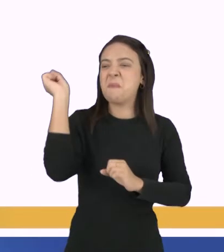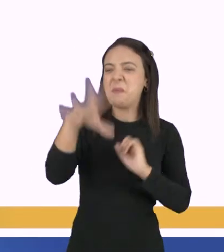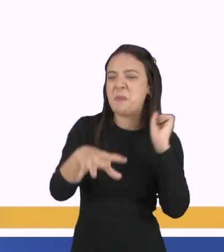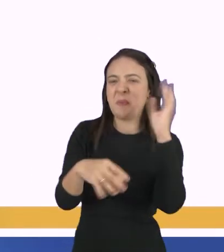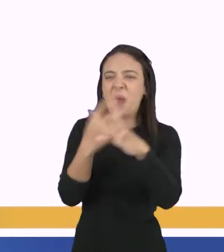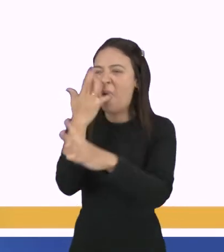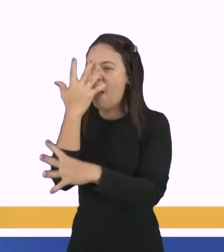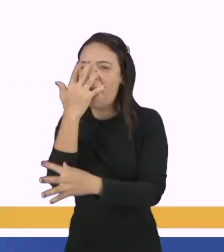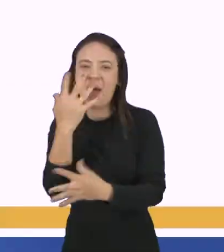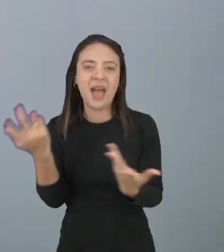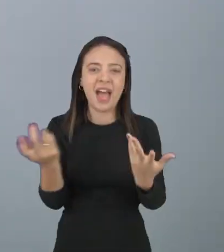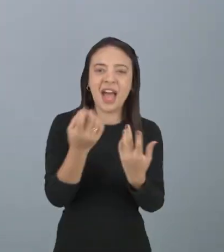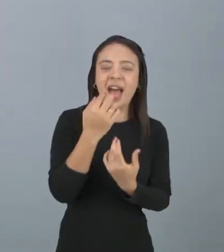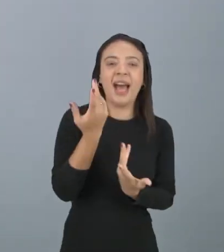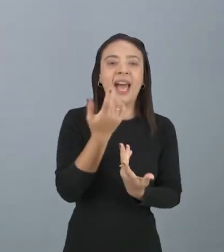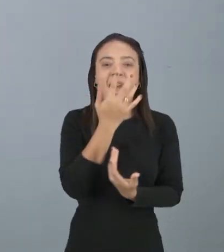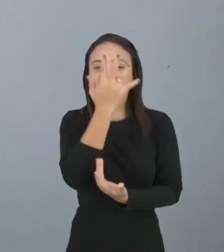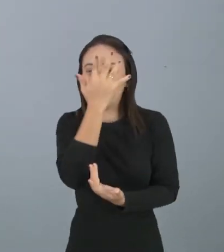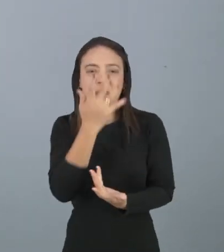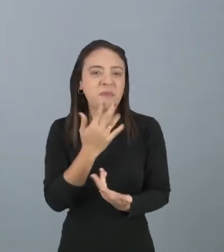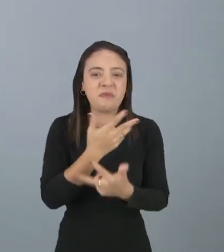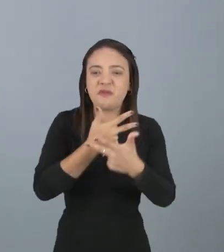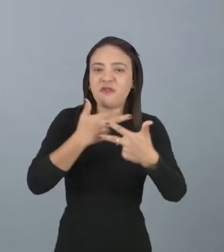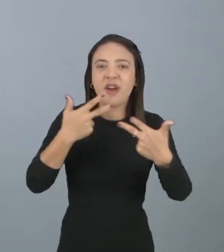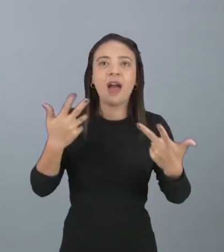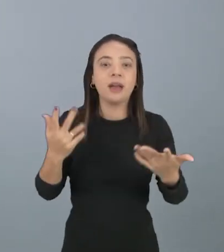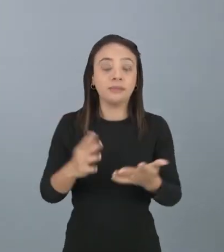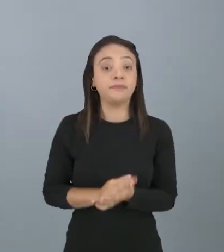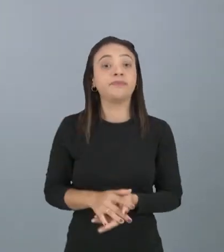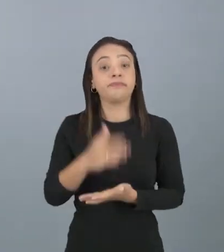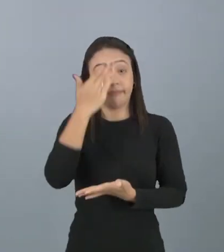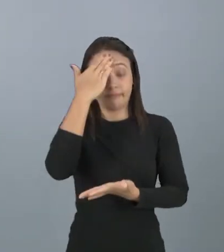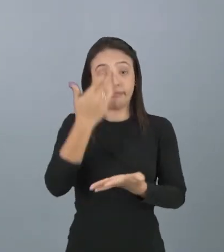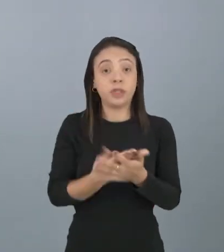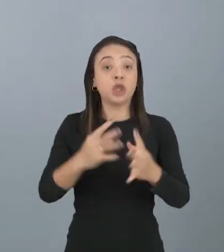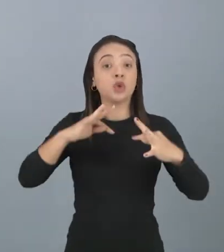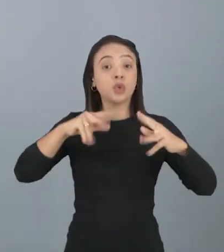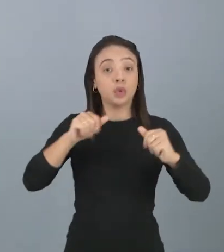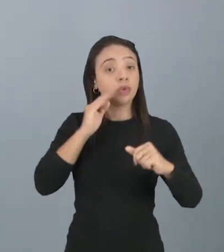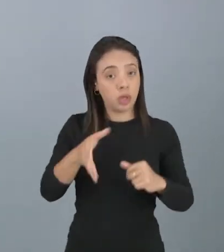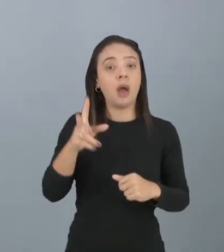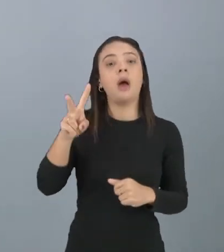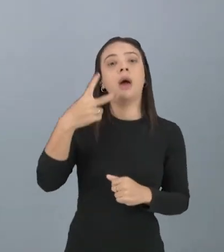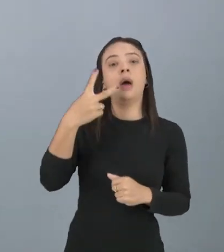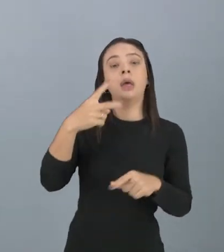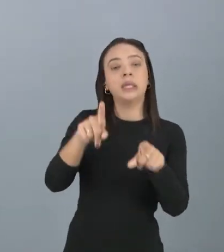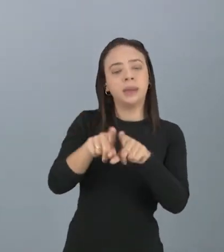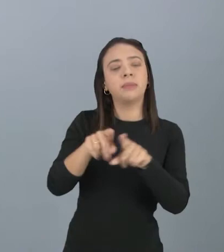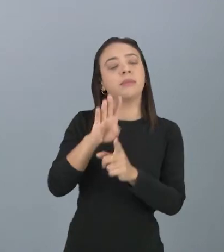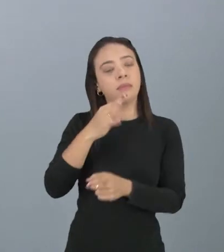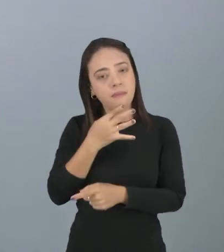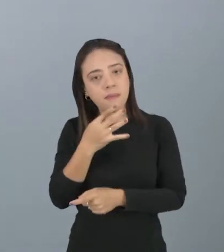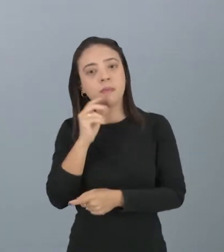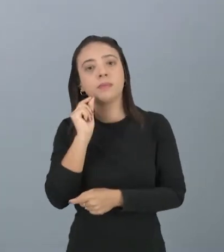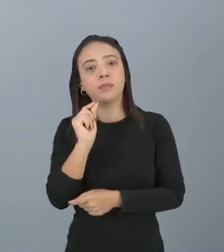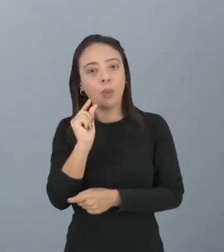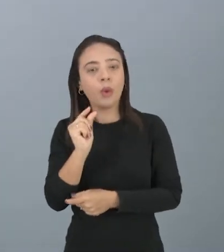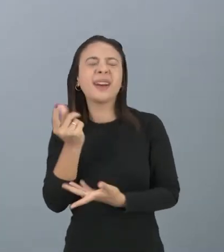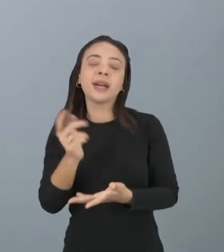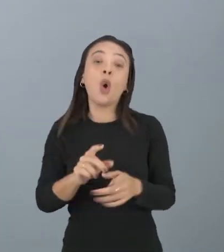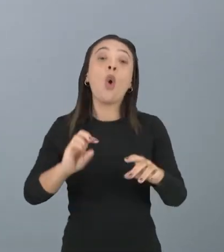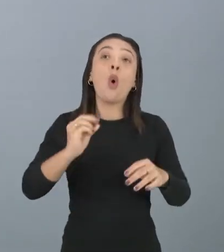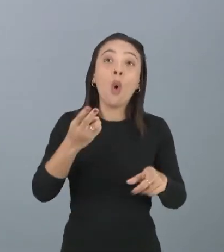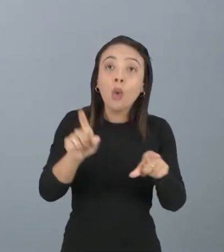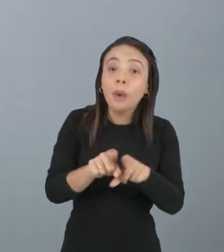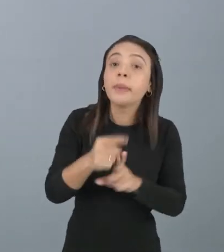nas outras. Eu acredito que todos já viram, se não viram a celebração, já viram falar, ou pelo menos viram alguma foto, como